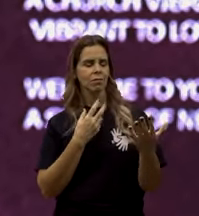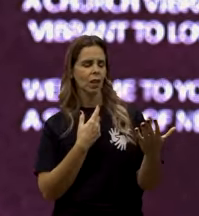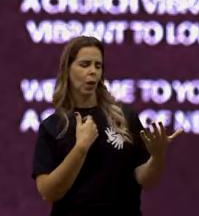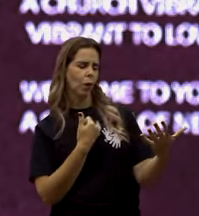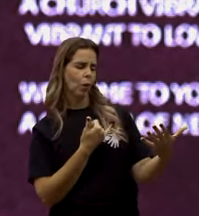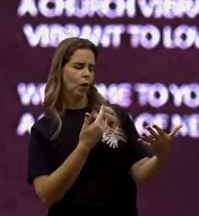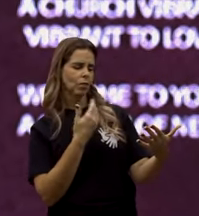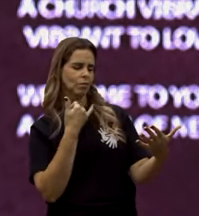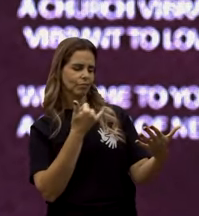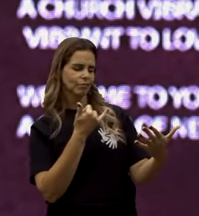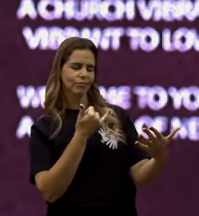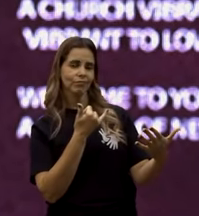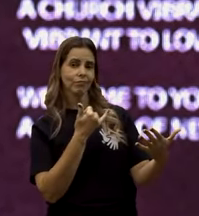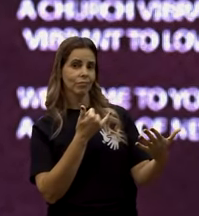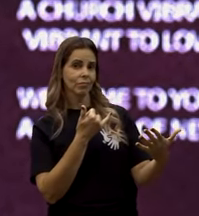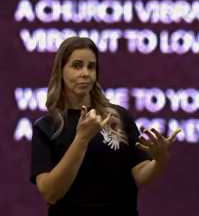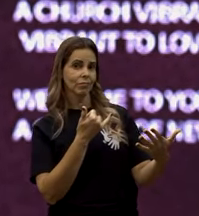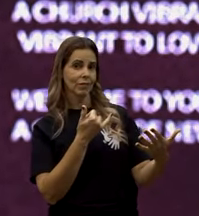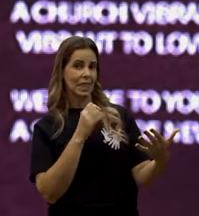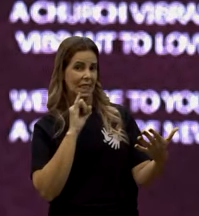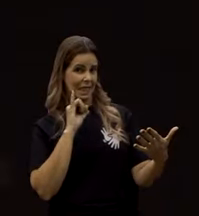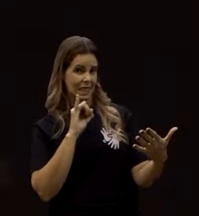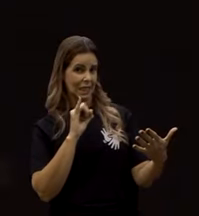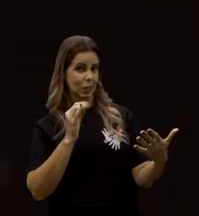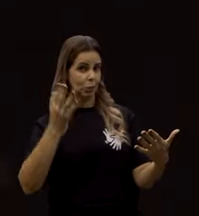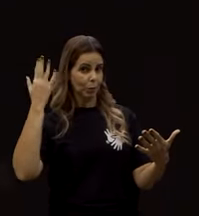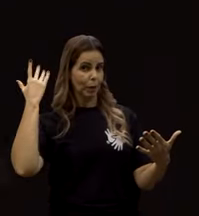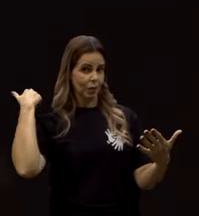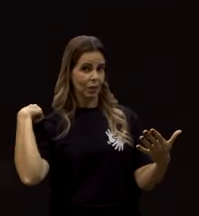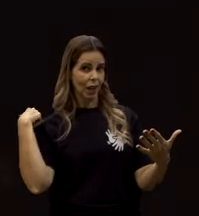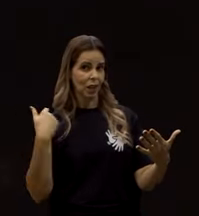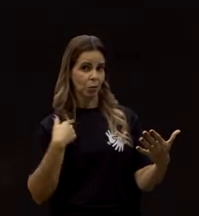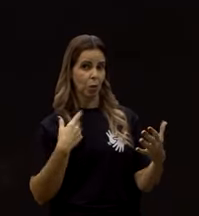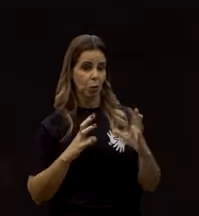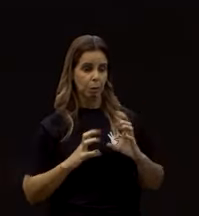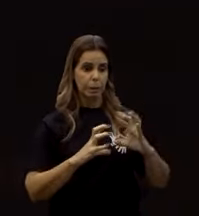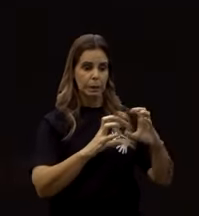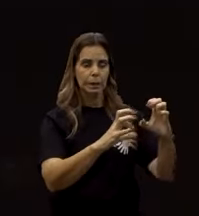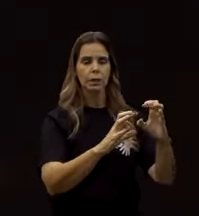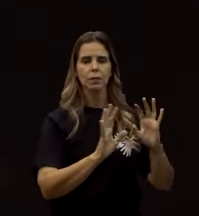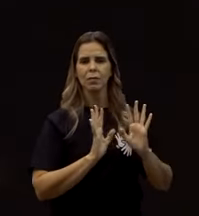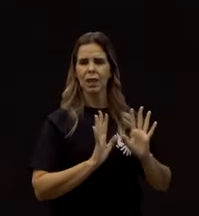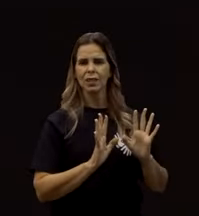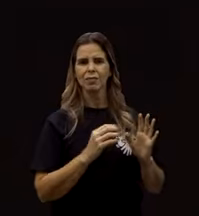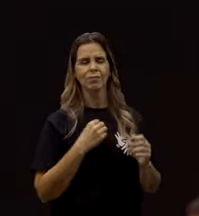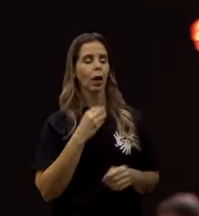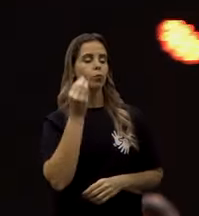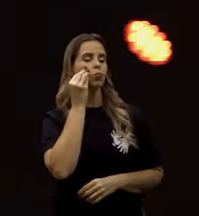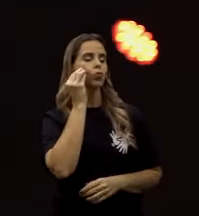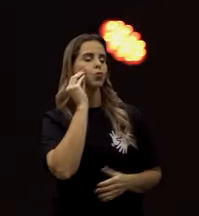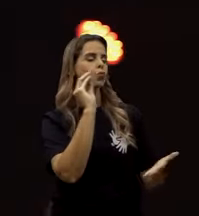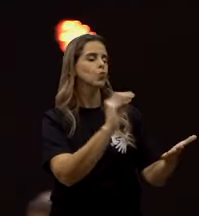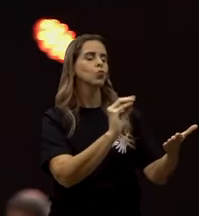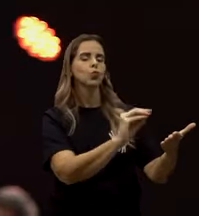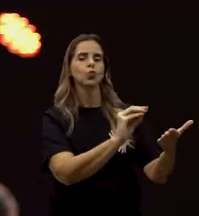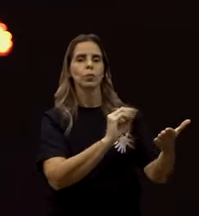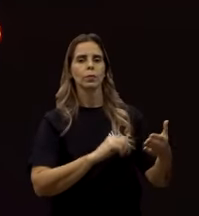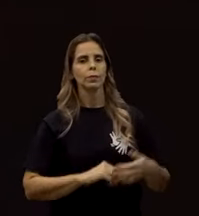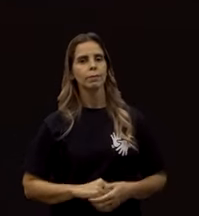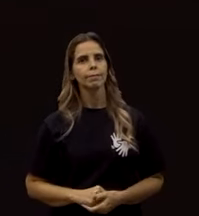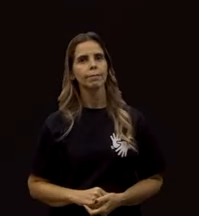H uns 10 anos Eu perdia meu tempo aqui agora não vou dar um beijo da minha mulher